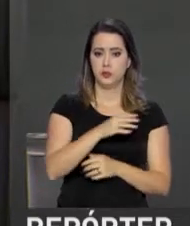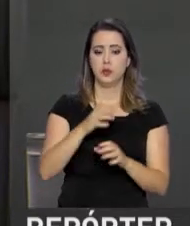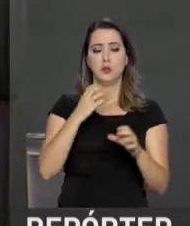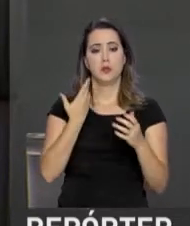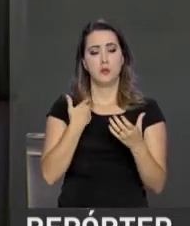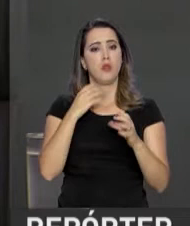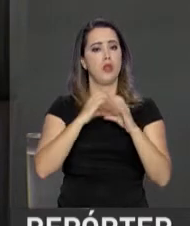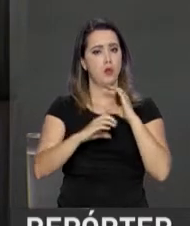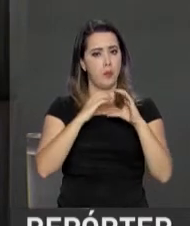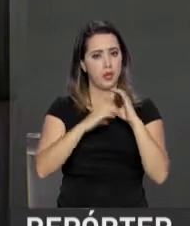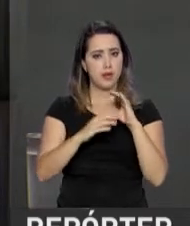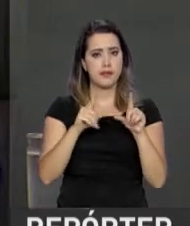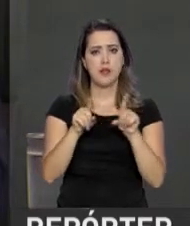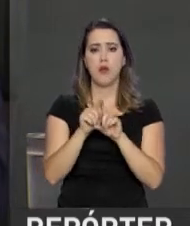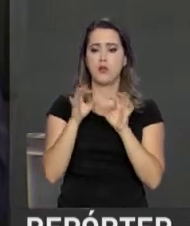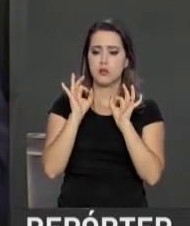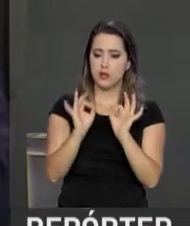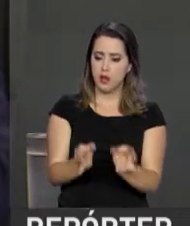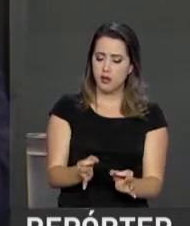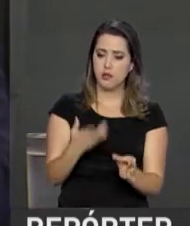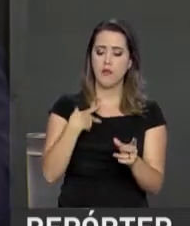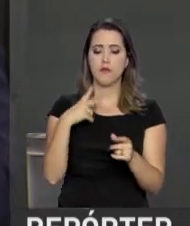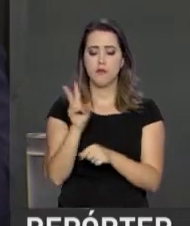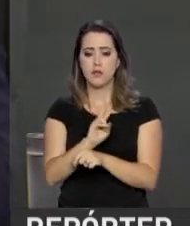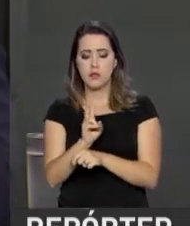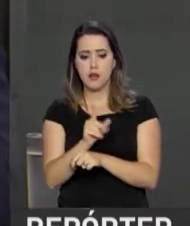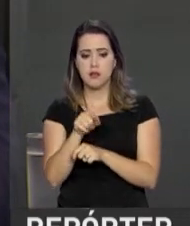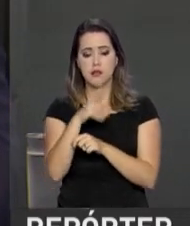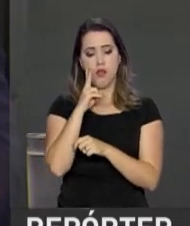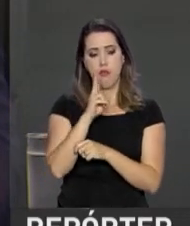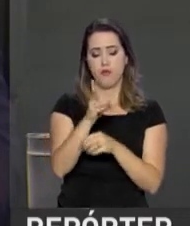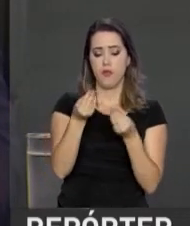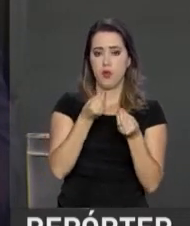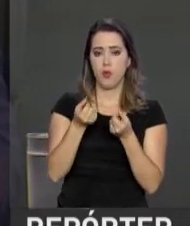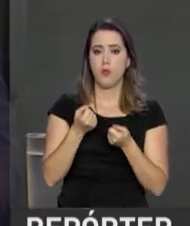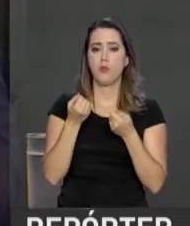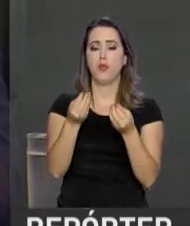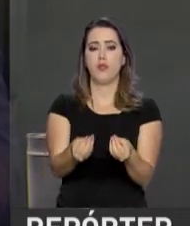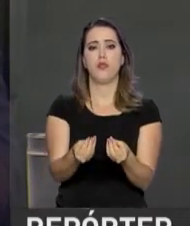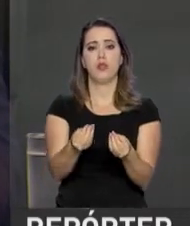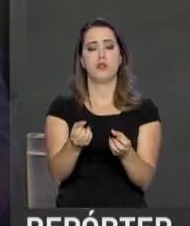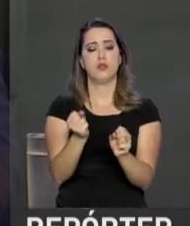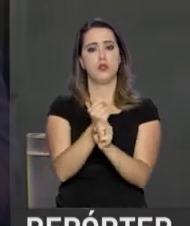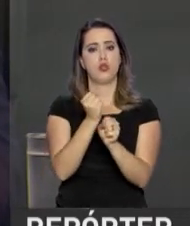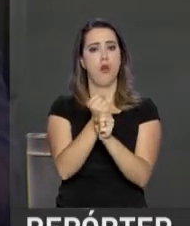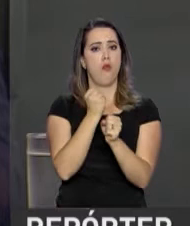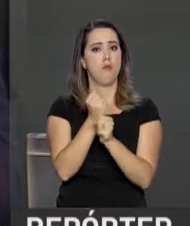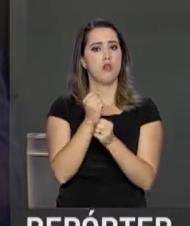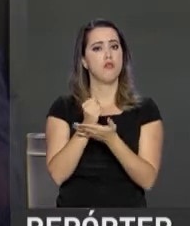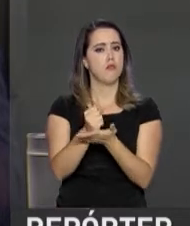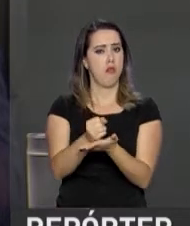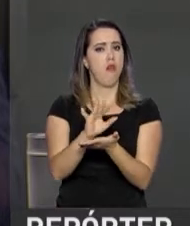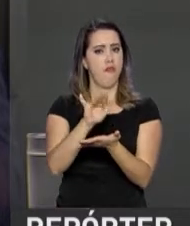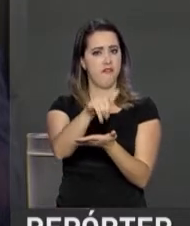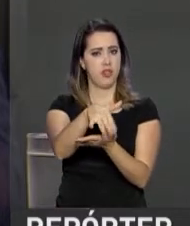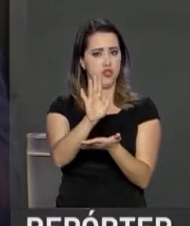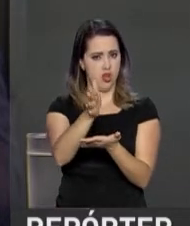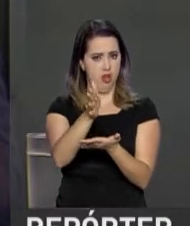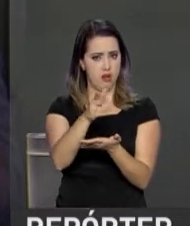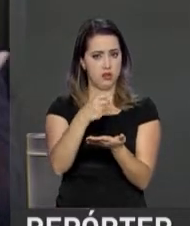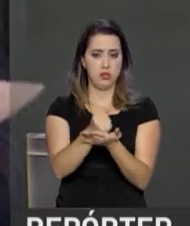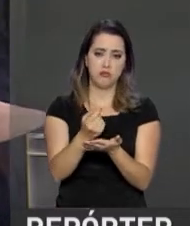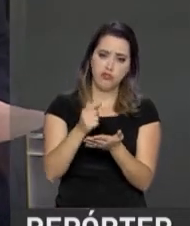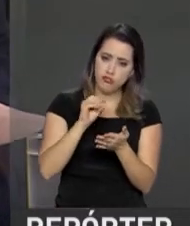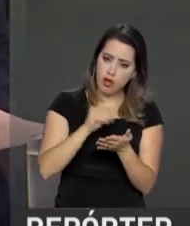comunicação acompanhar fiscalizar e reivindicaram em breve de obras o painel conhecer aos órgãos de